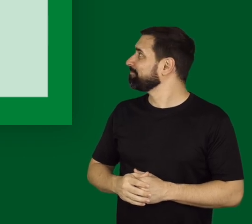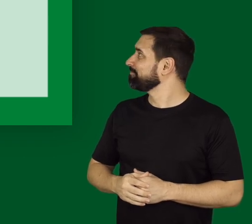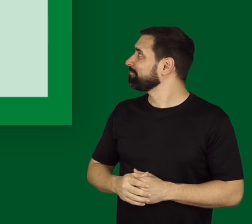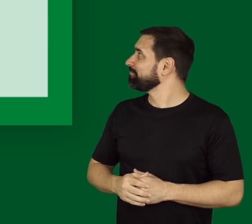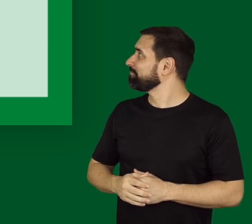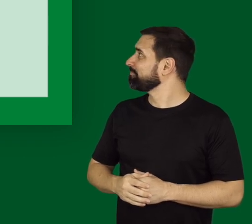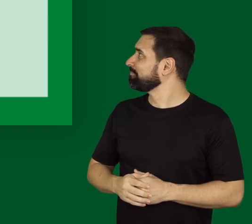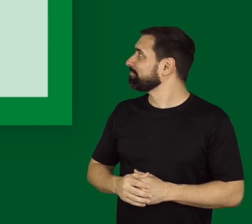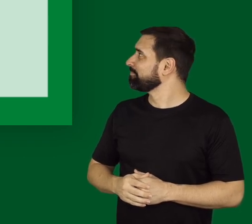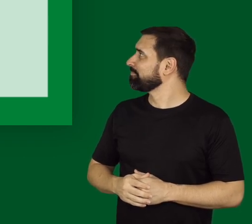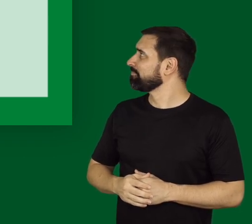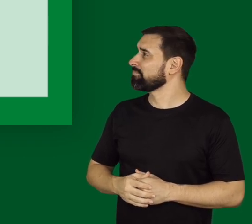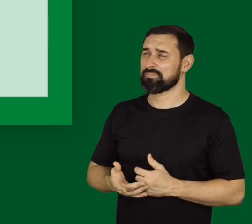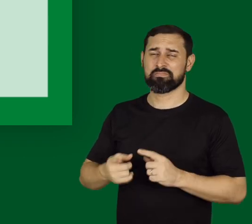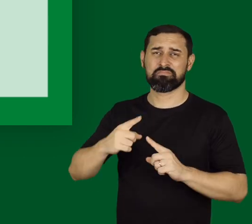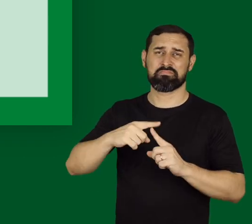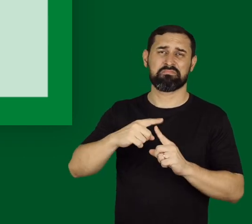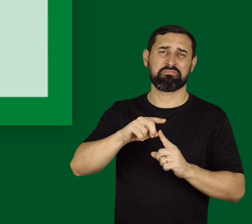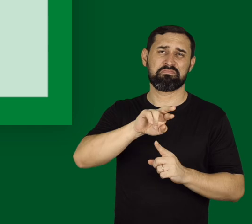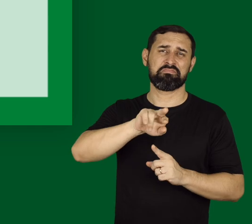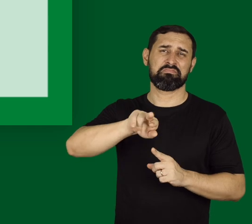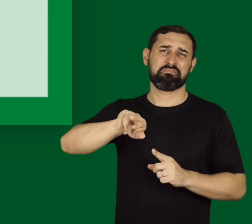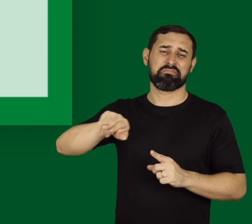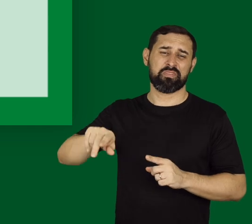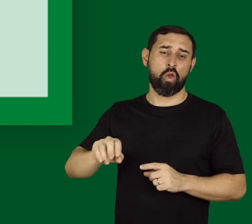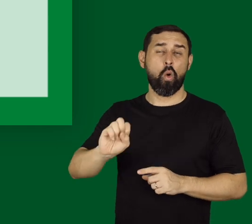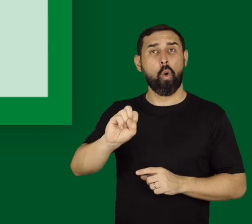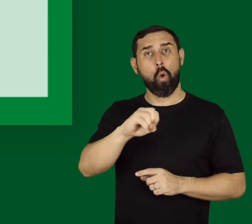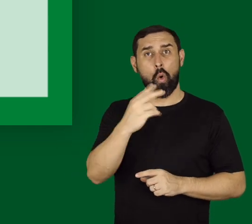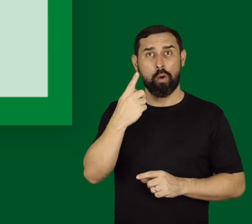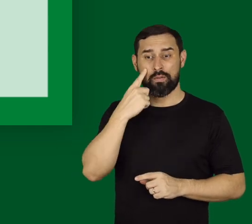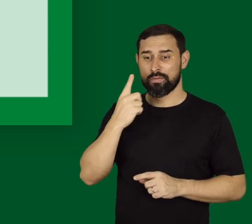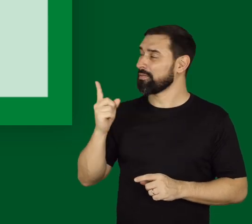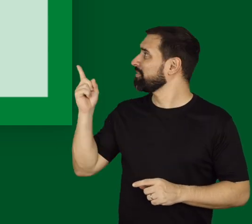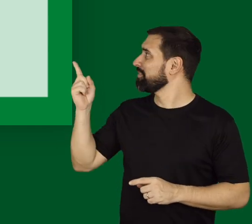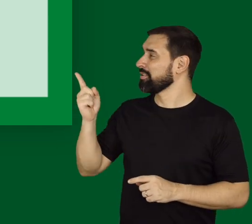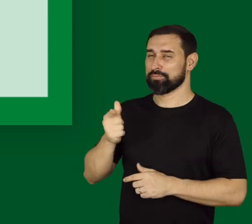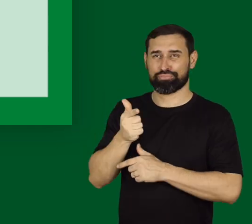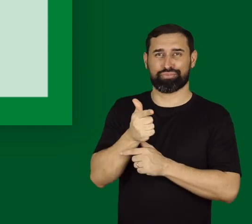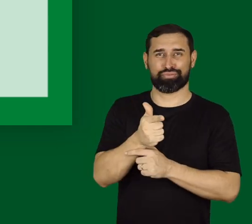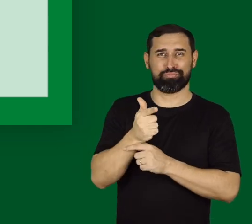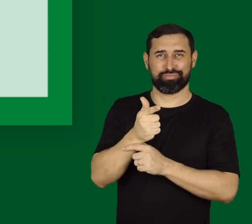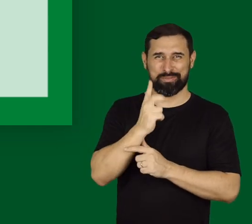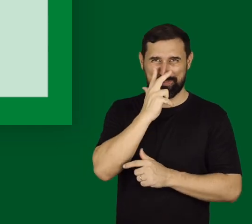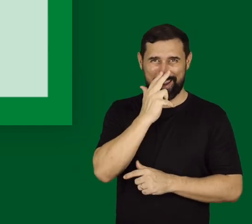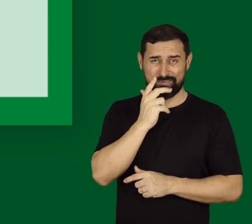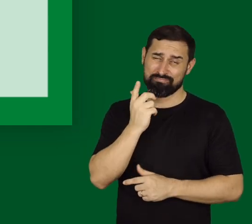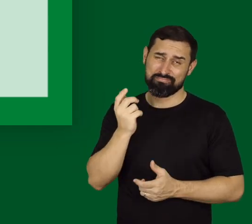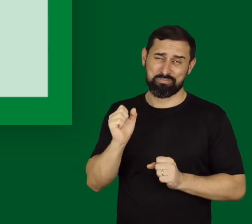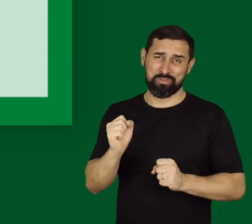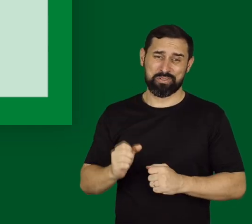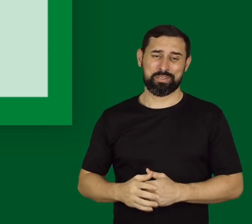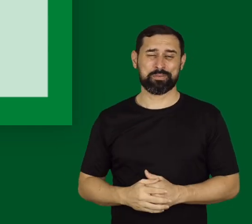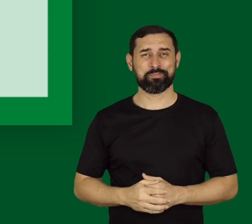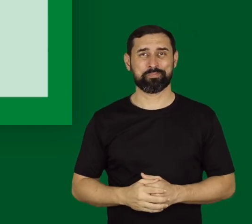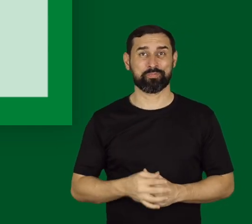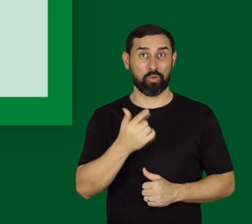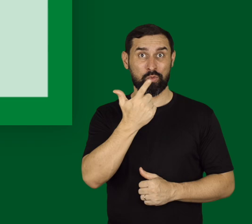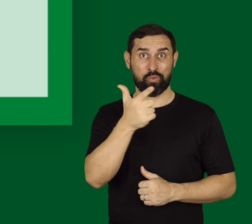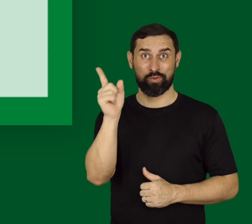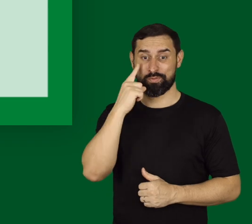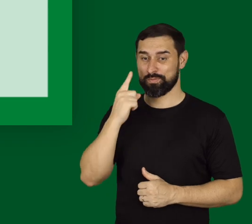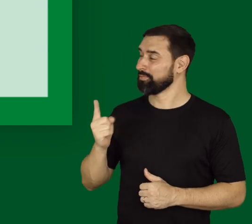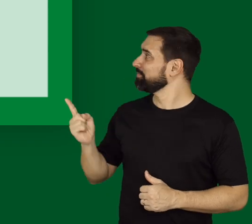usar aquelas agulhas que a gente faz função de medula óssea, ou então você pode usar a EasyO, que é aquela que parece uma